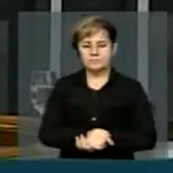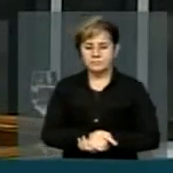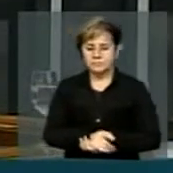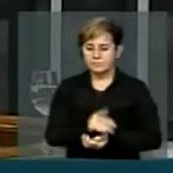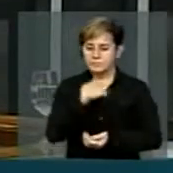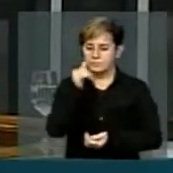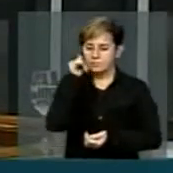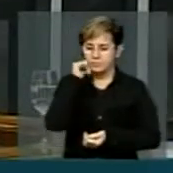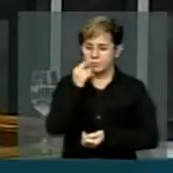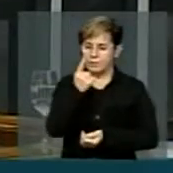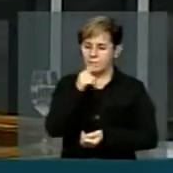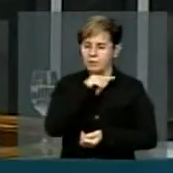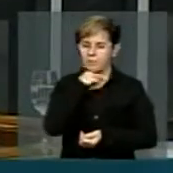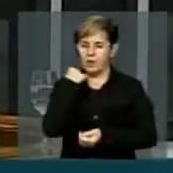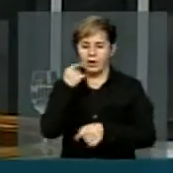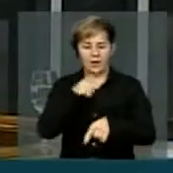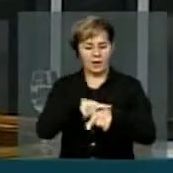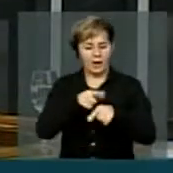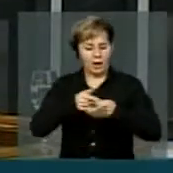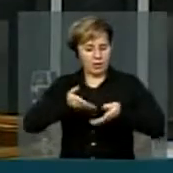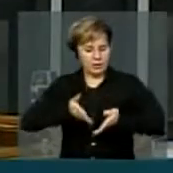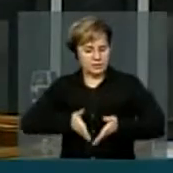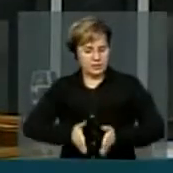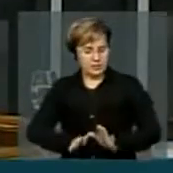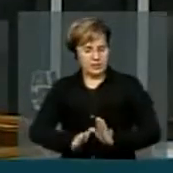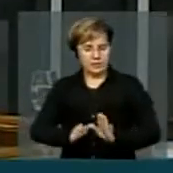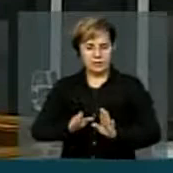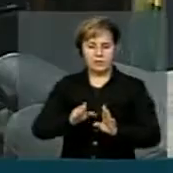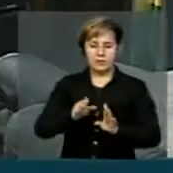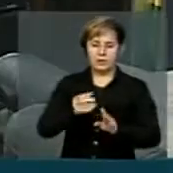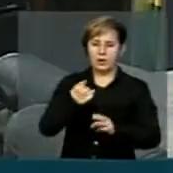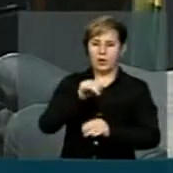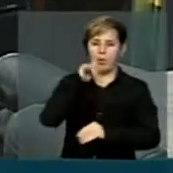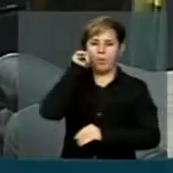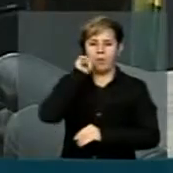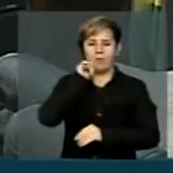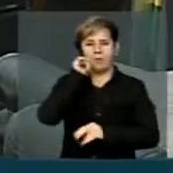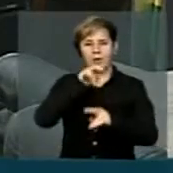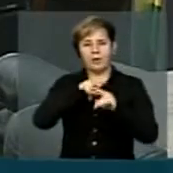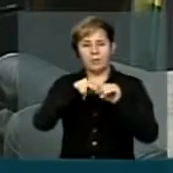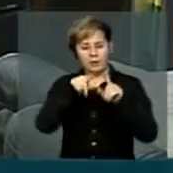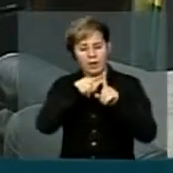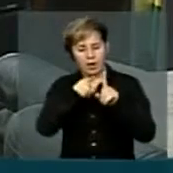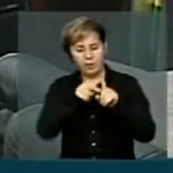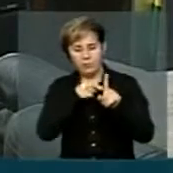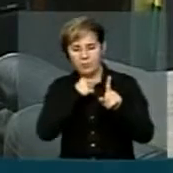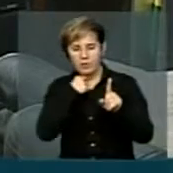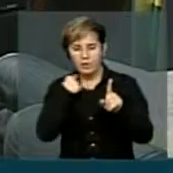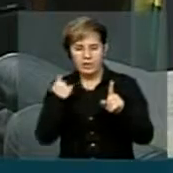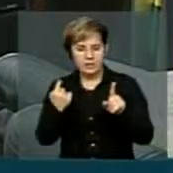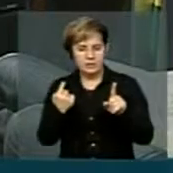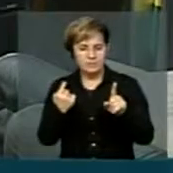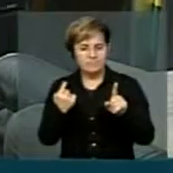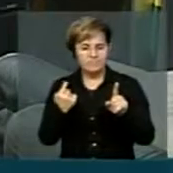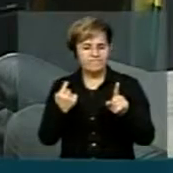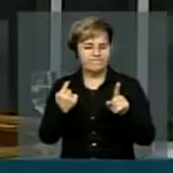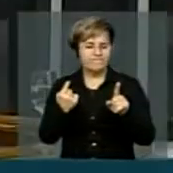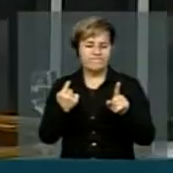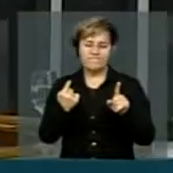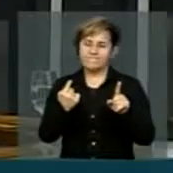uma mulher de parto, enquanto morrer uma mulher decorrente de uma gestação, nós não podemos